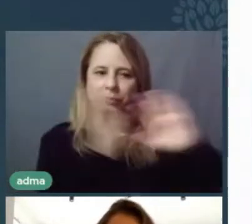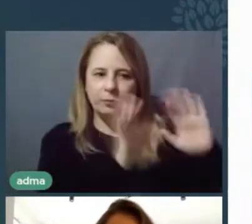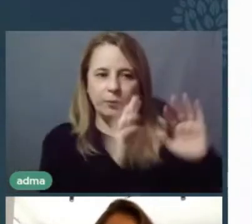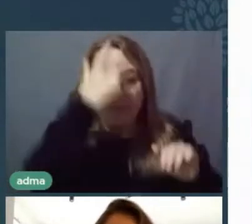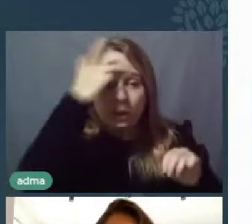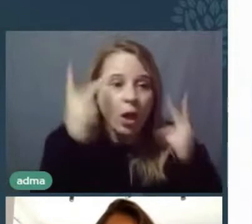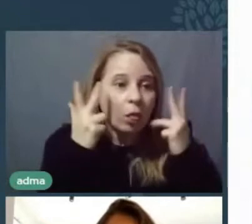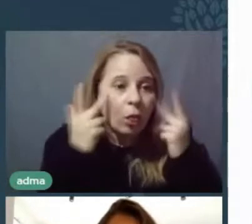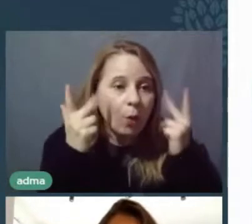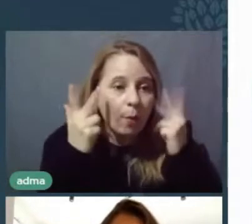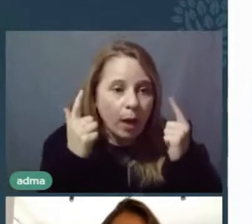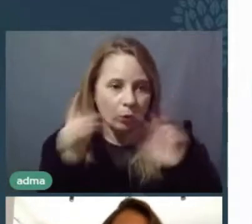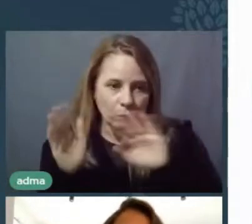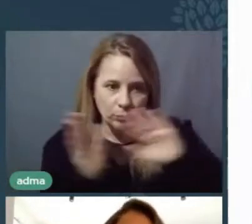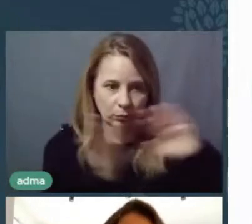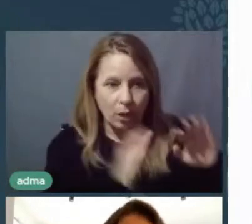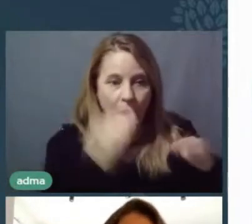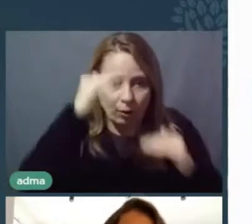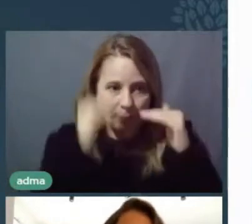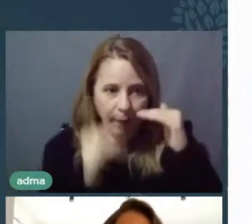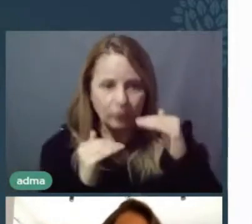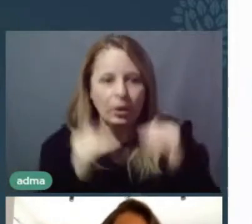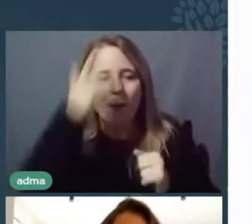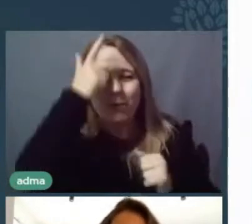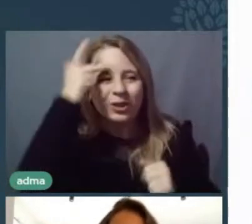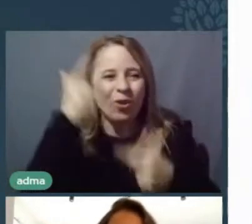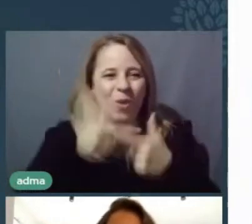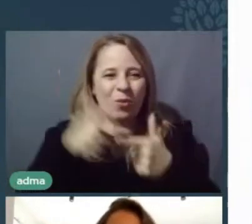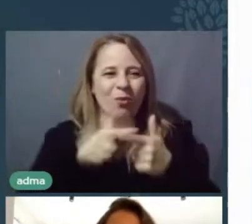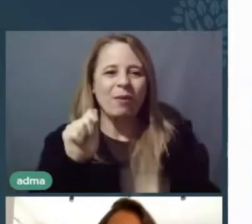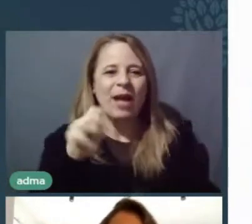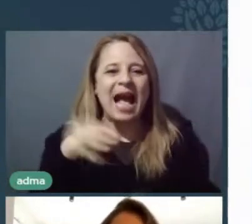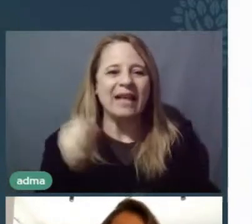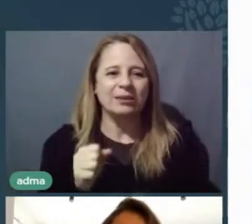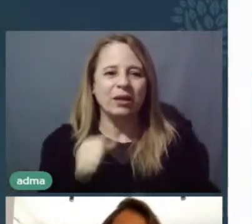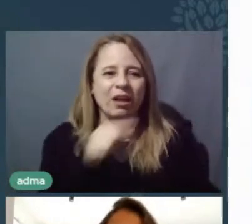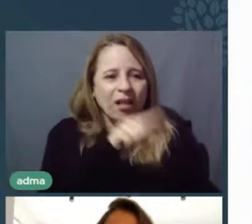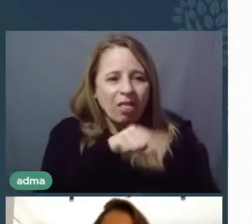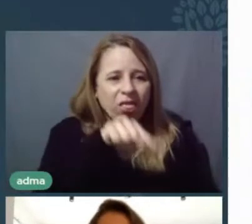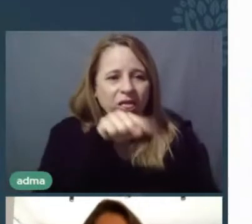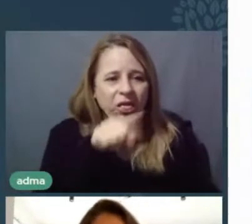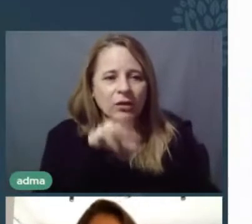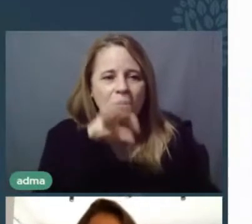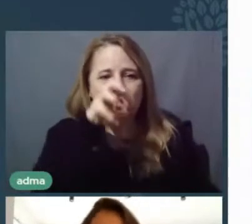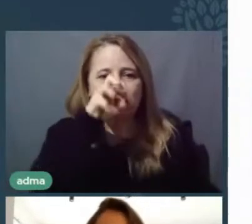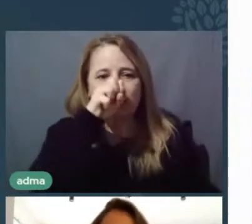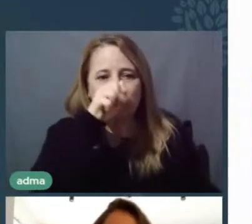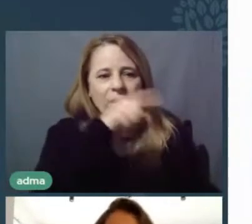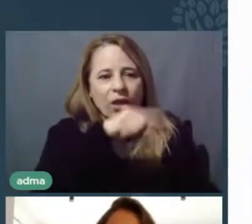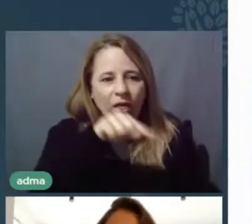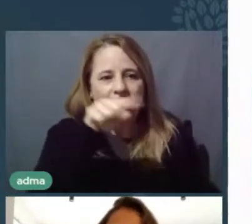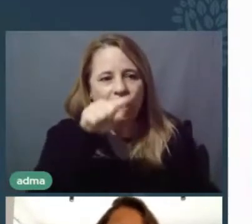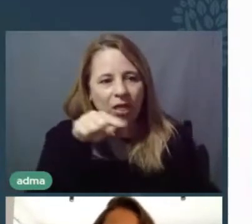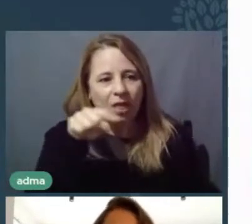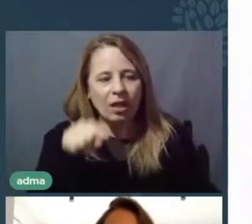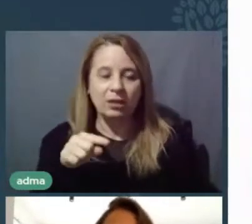uma redução do diâmetro da via aérea, ele tem um volume corrente um pouco menor, em condições tratadas, sem